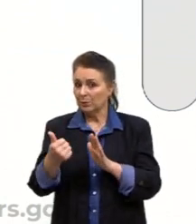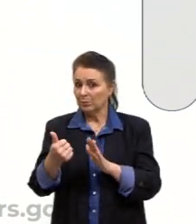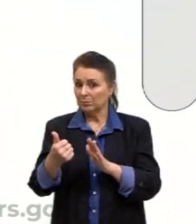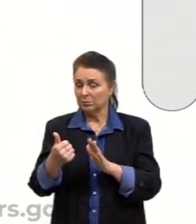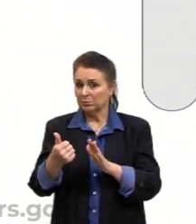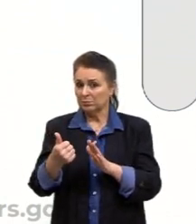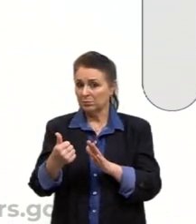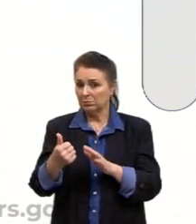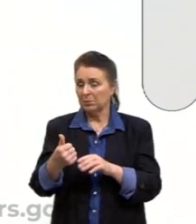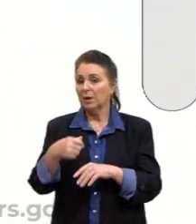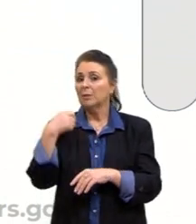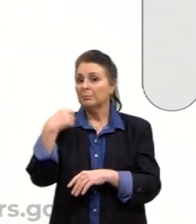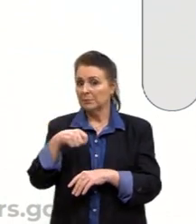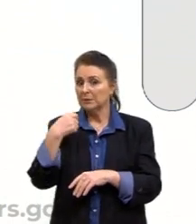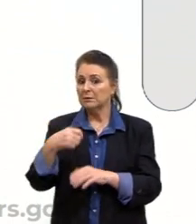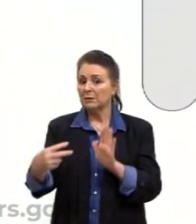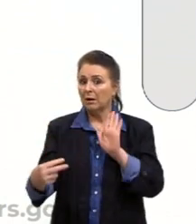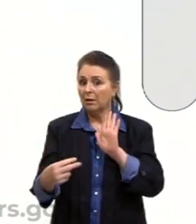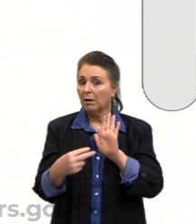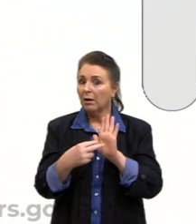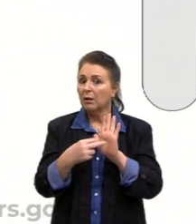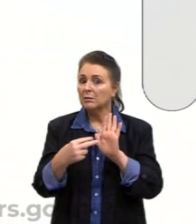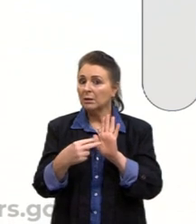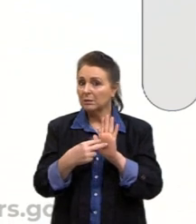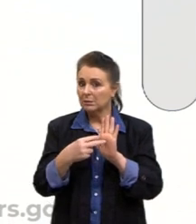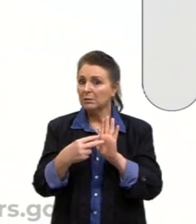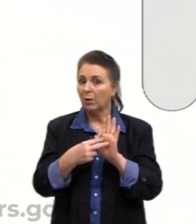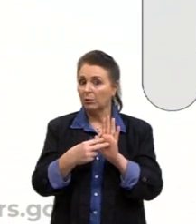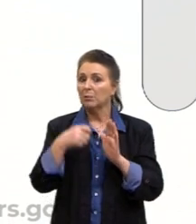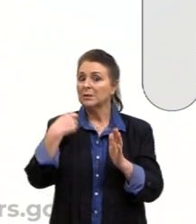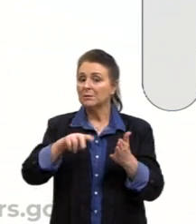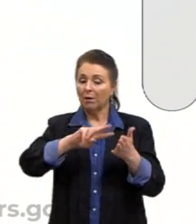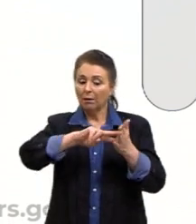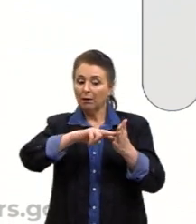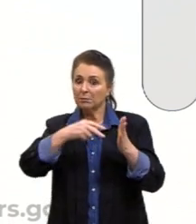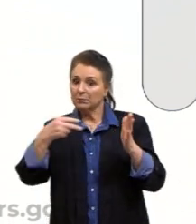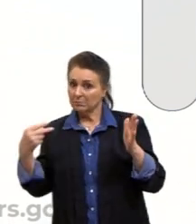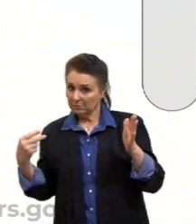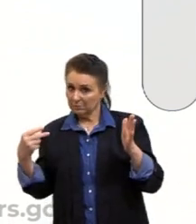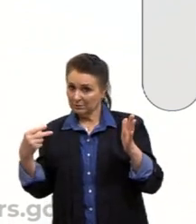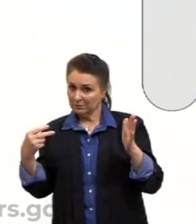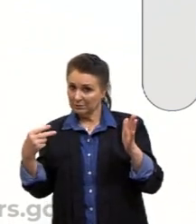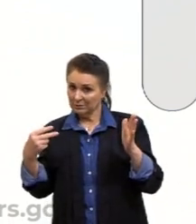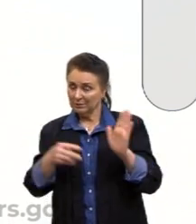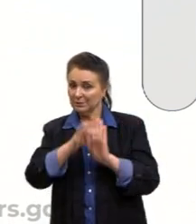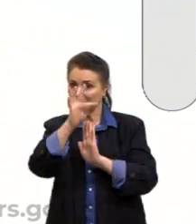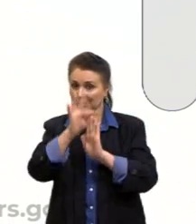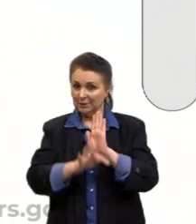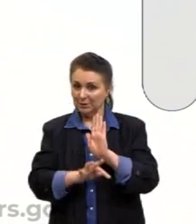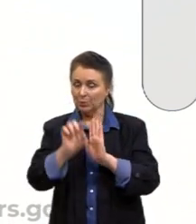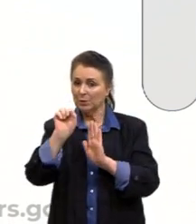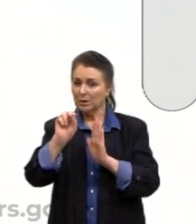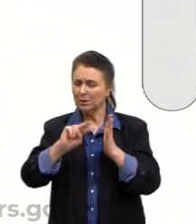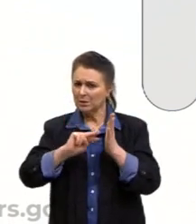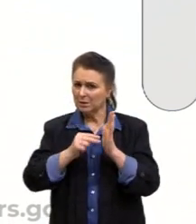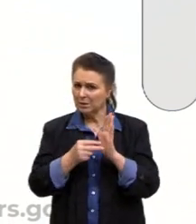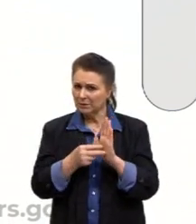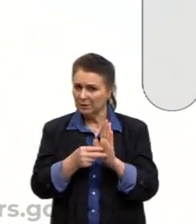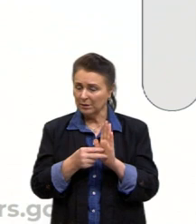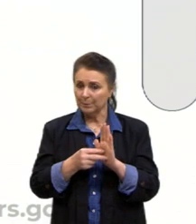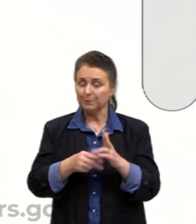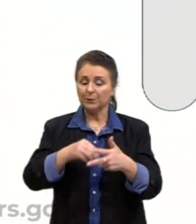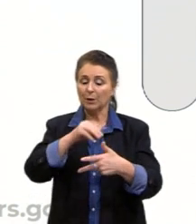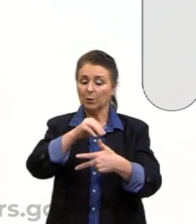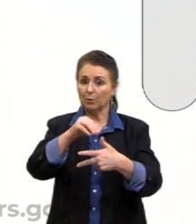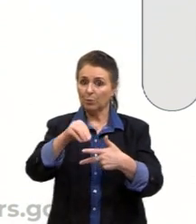a necessidade de sua interpretação para a escrita da redação. O que que é isso? Gente, o Enem,